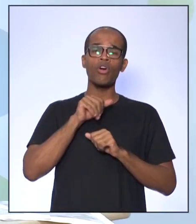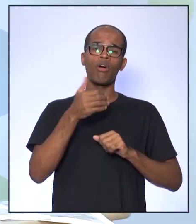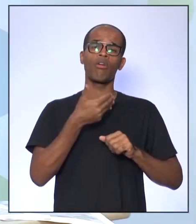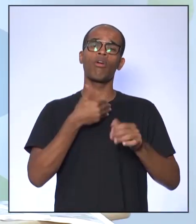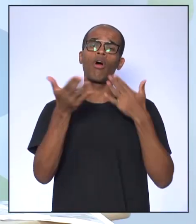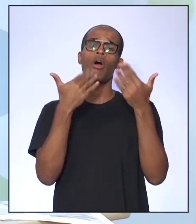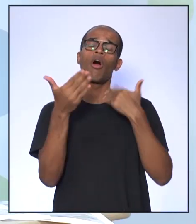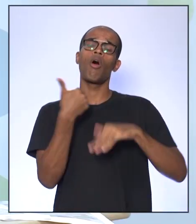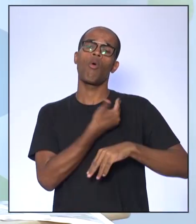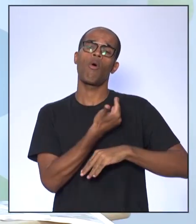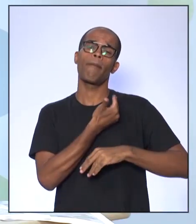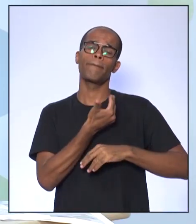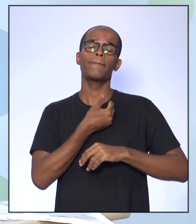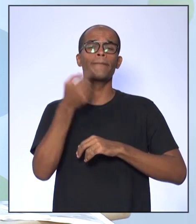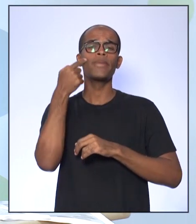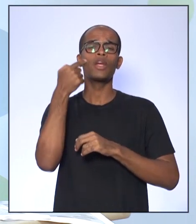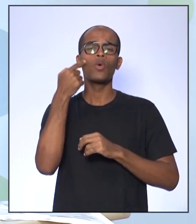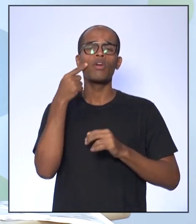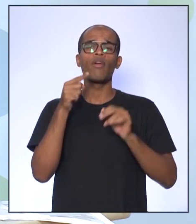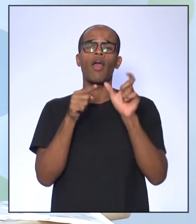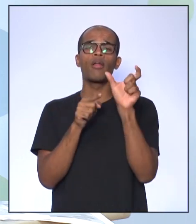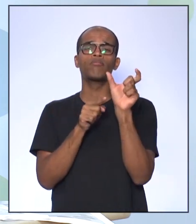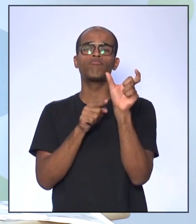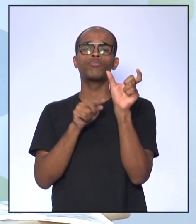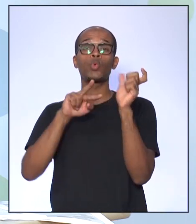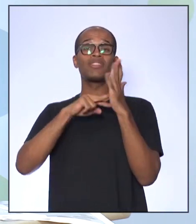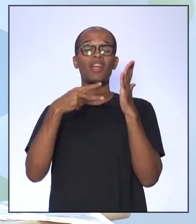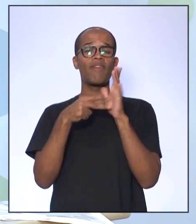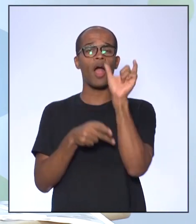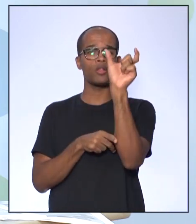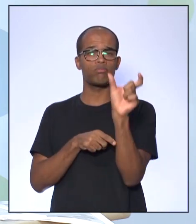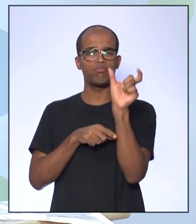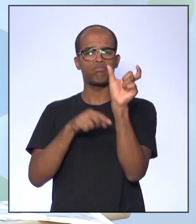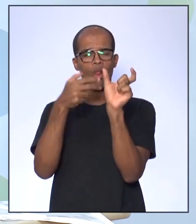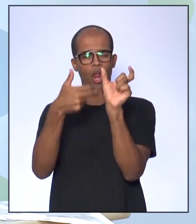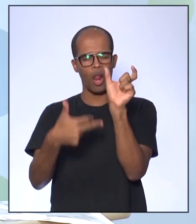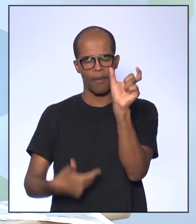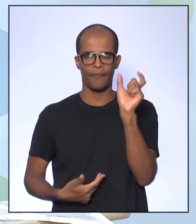vejam as diversas definições que eles encontraram para essas palavras, tá